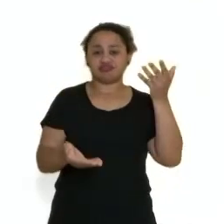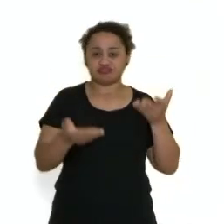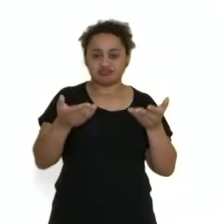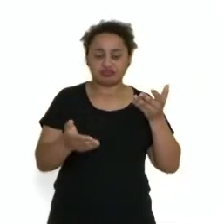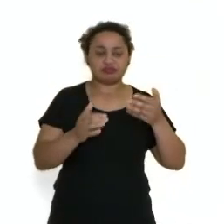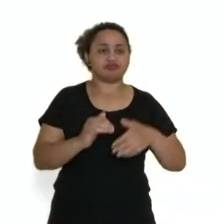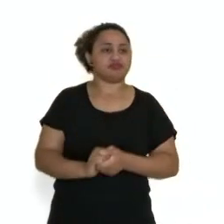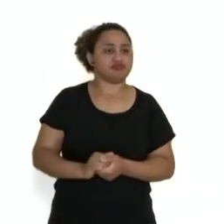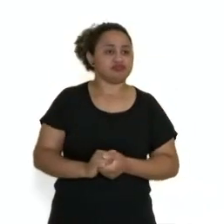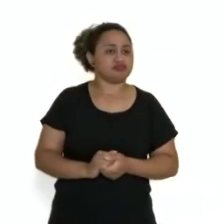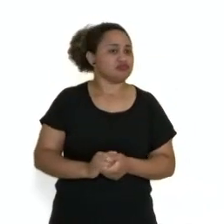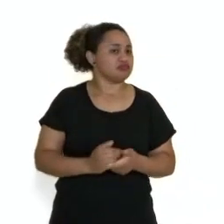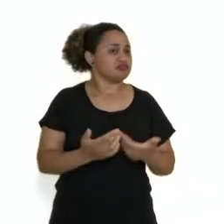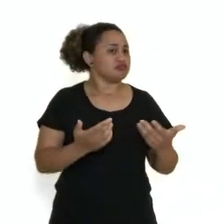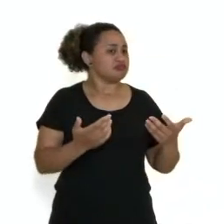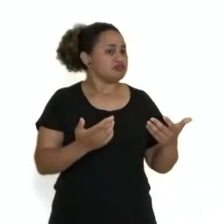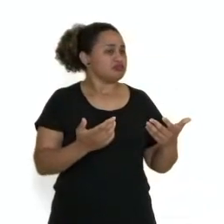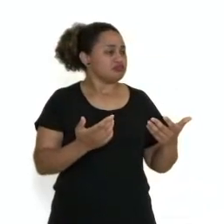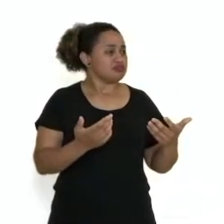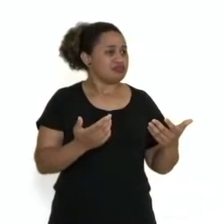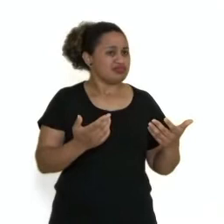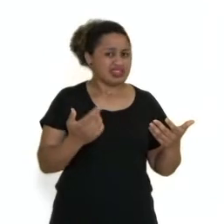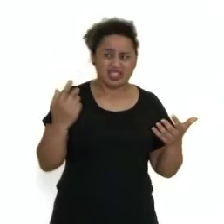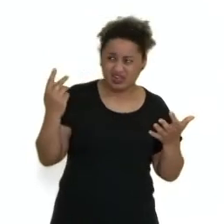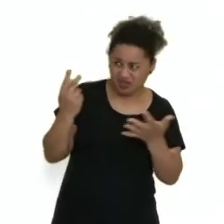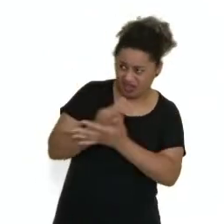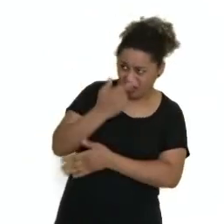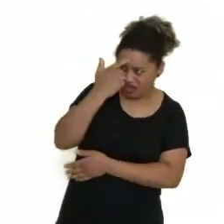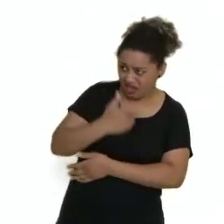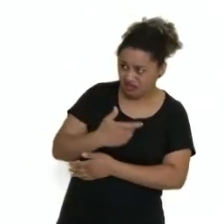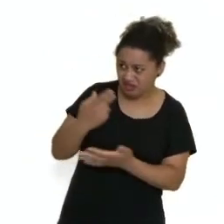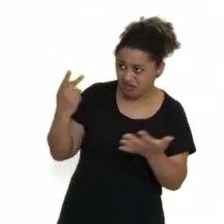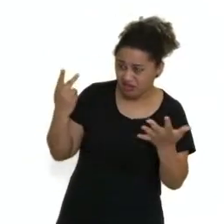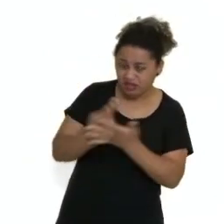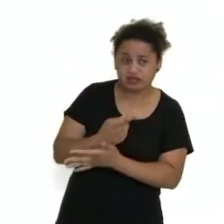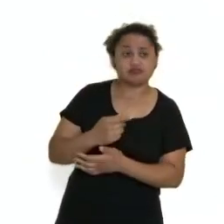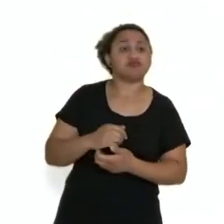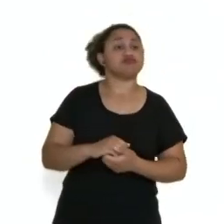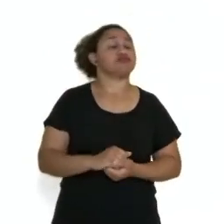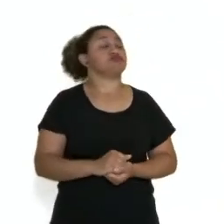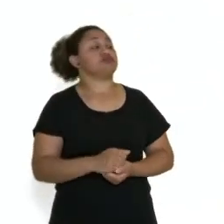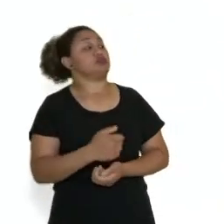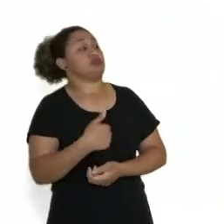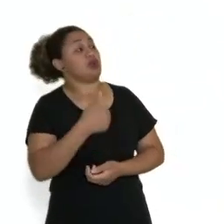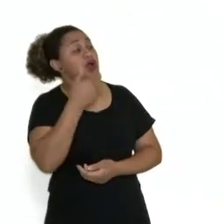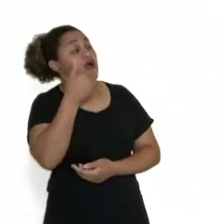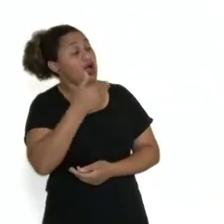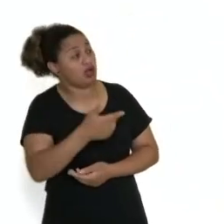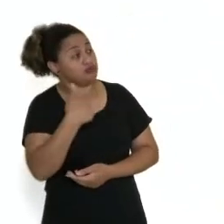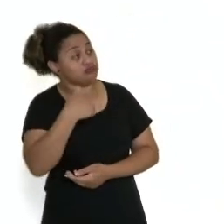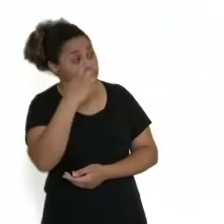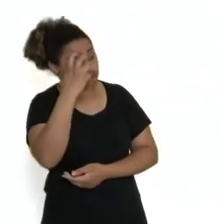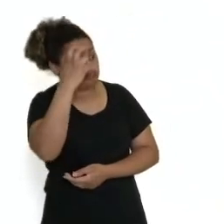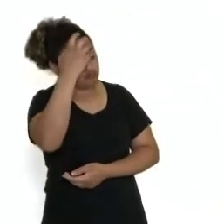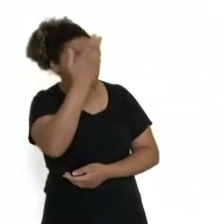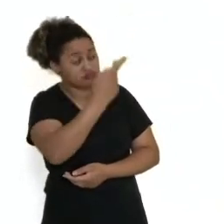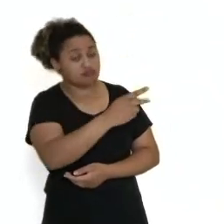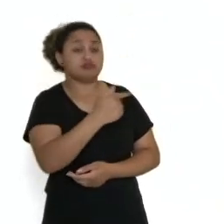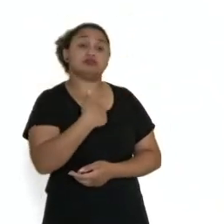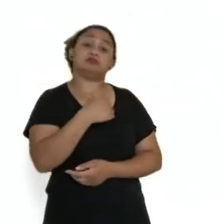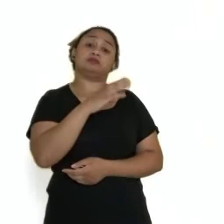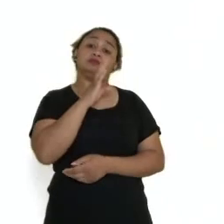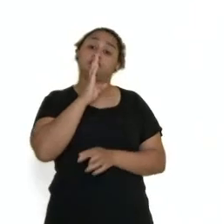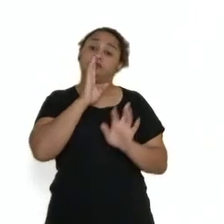Acaso podeis refutar o que digo? Indagou Êxopo. Impressionado com a inteligência invulgar do serviçal, o senhor